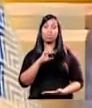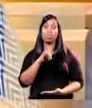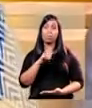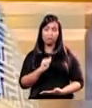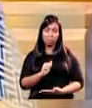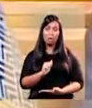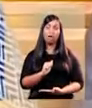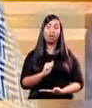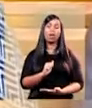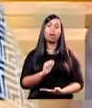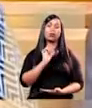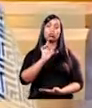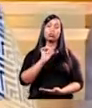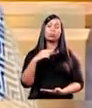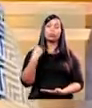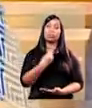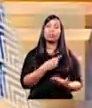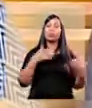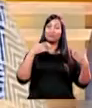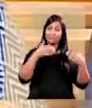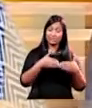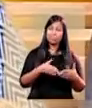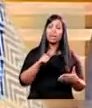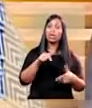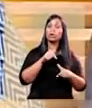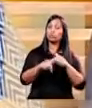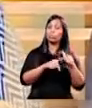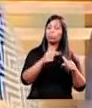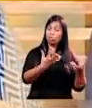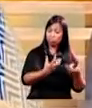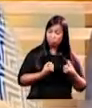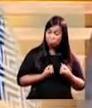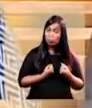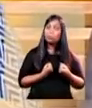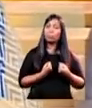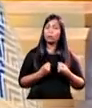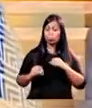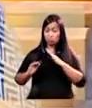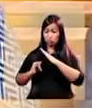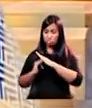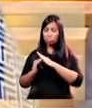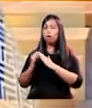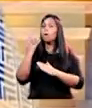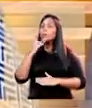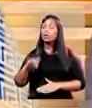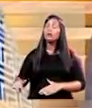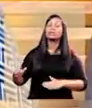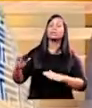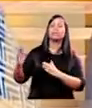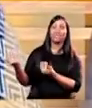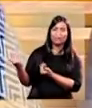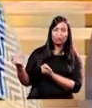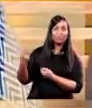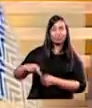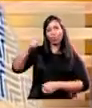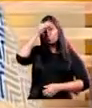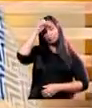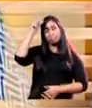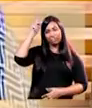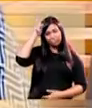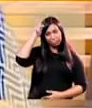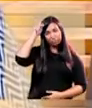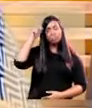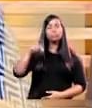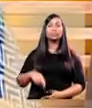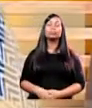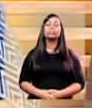TEIA só apenas para a gente frisar mais um pouquinho, é o Serviço de Acolhimento Institucional para Crianças e Adolescentes do município de São